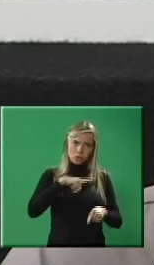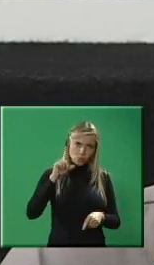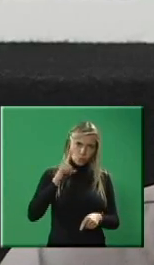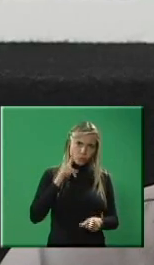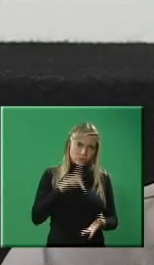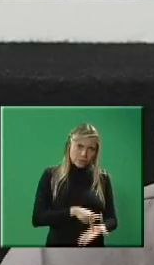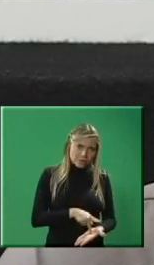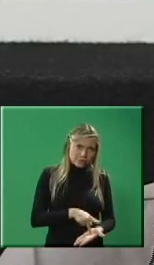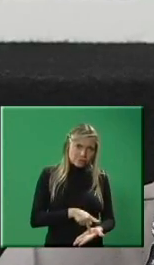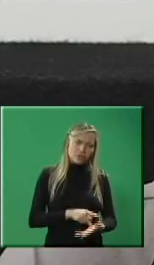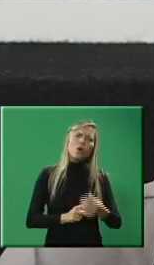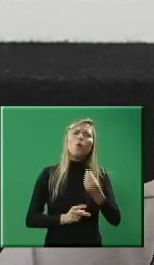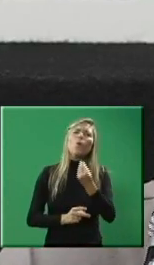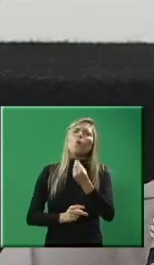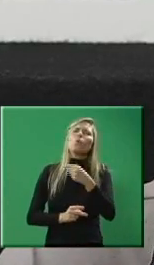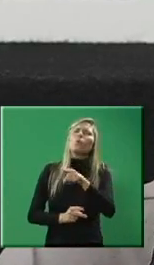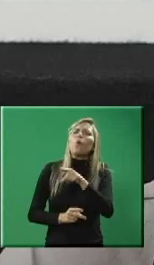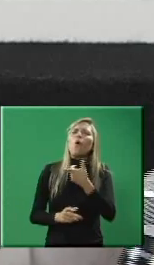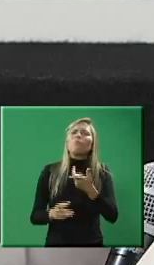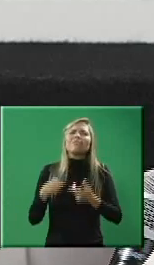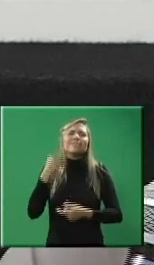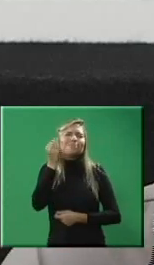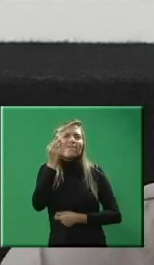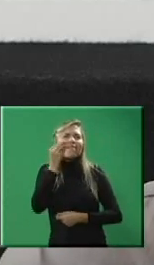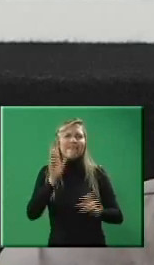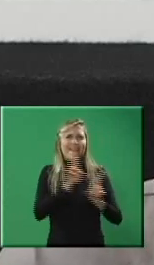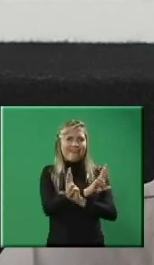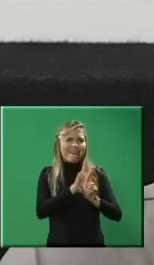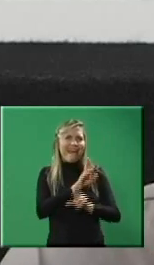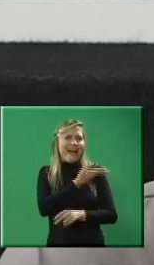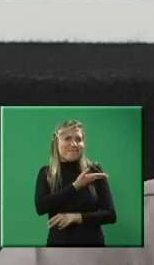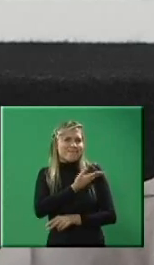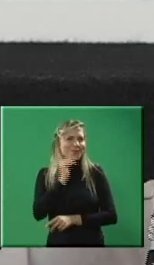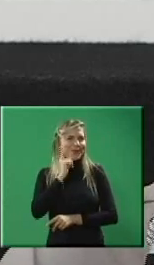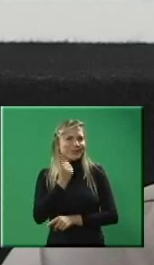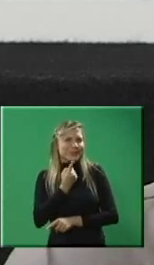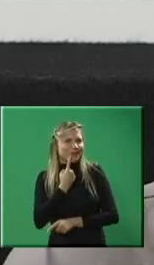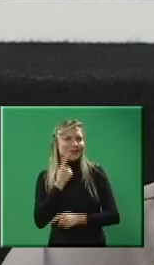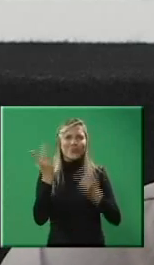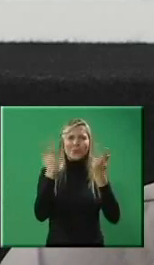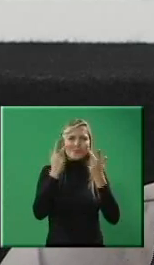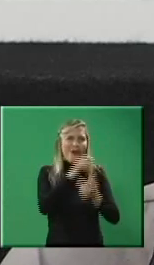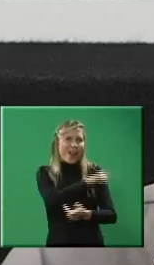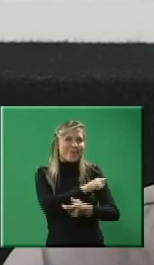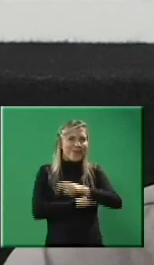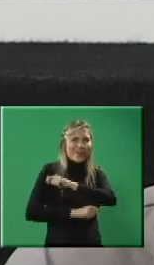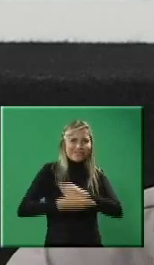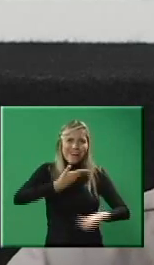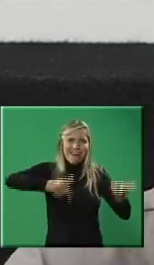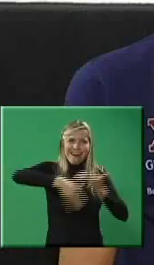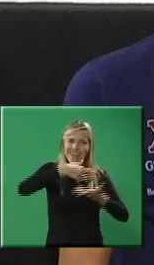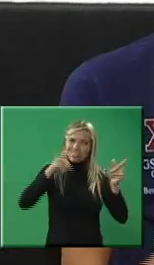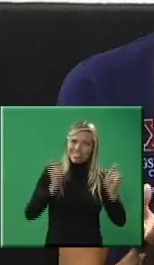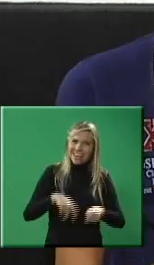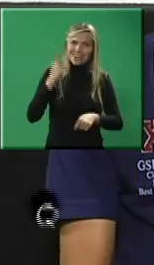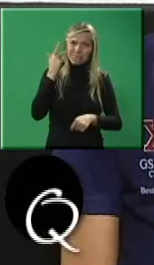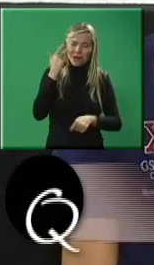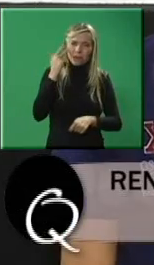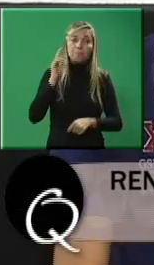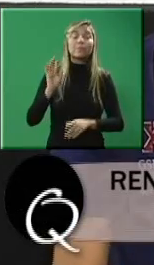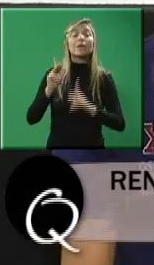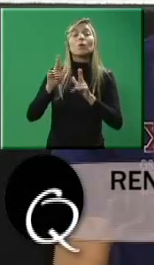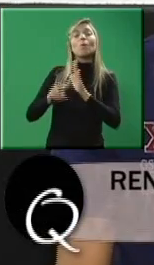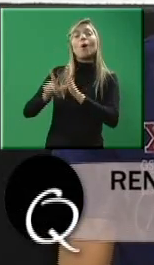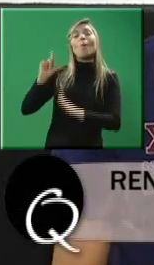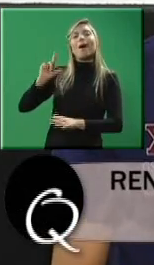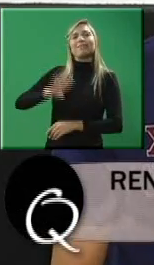Sim. Não é isso? Sim. Como é que foi a relação entre alunos, assim? Como é que isso se dá? Como a Geralda